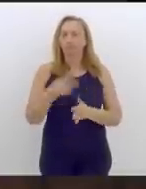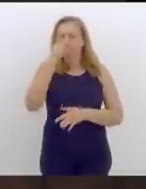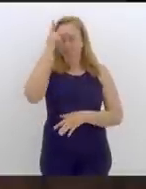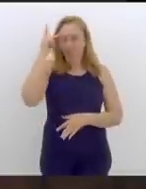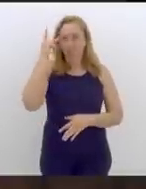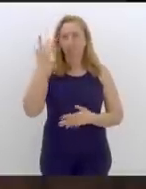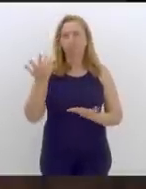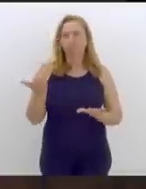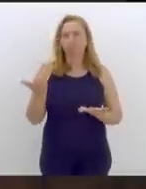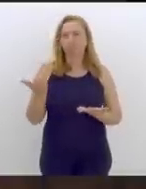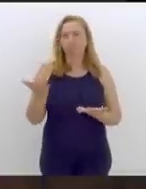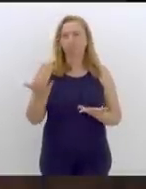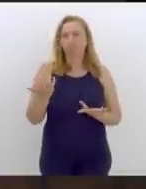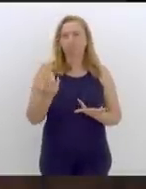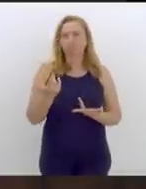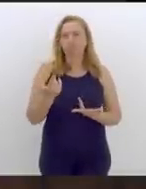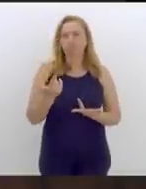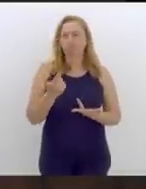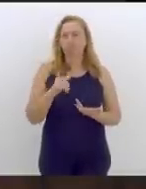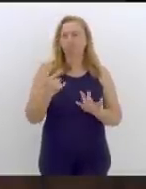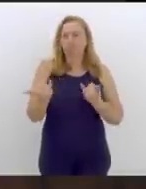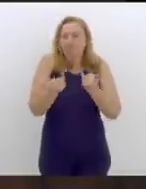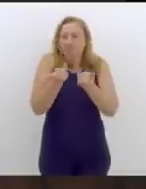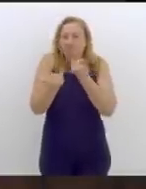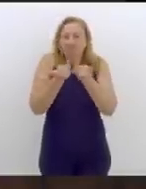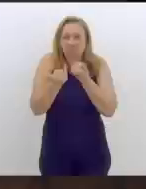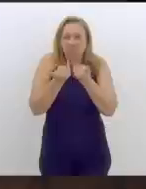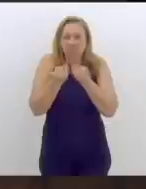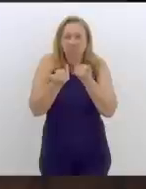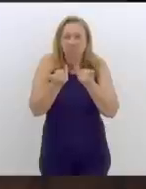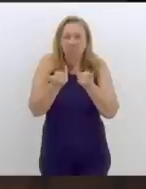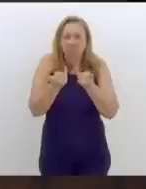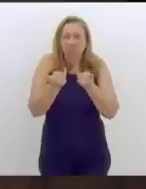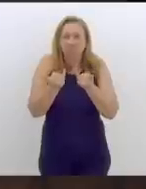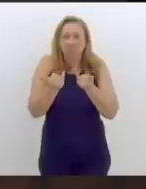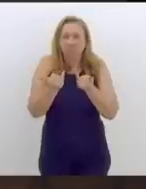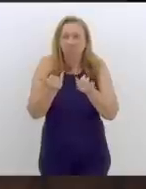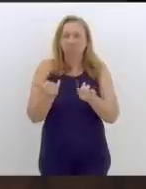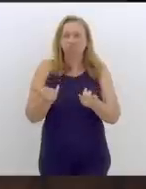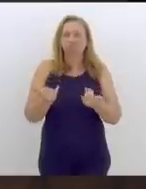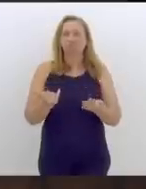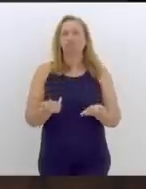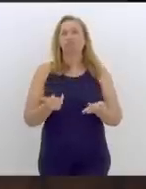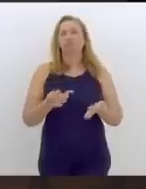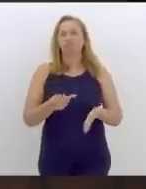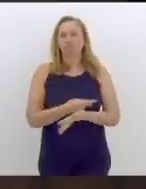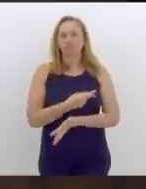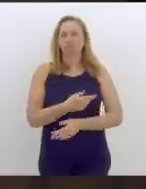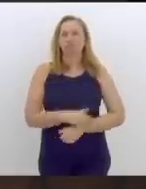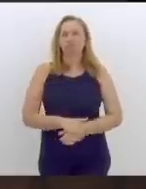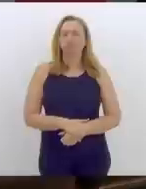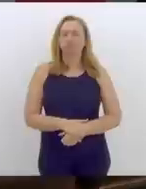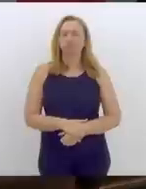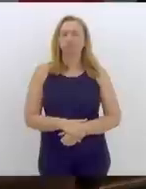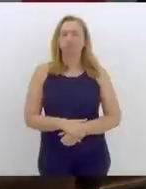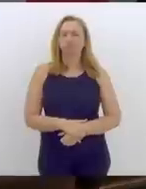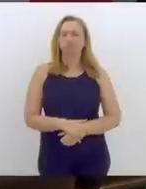senão a gente fica sem na realidade sem saber tudo que tá acontecendo Roberto tá falando uma coisa